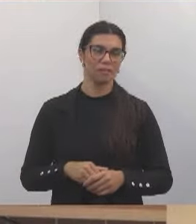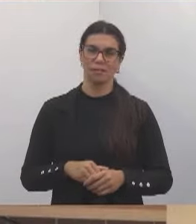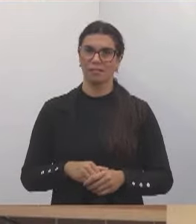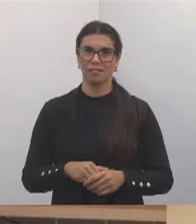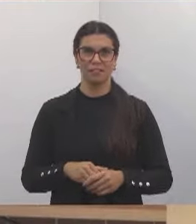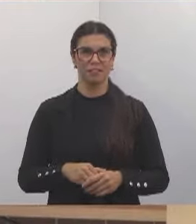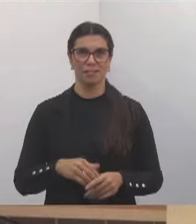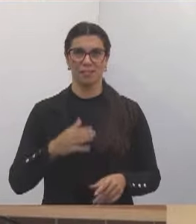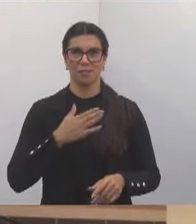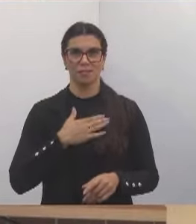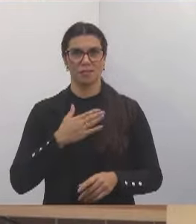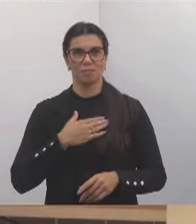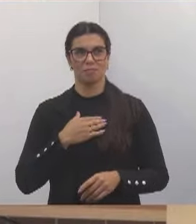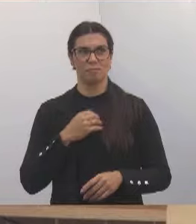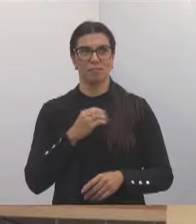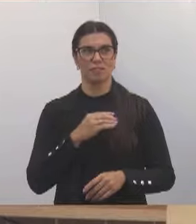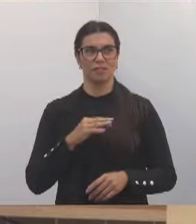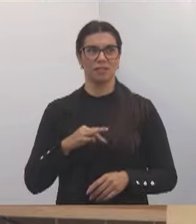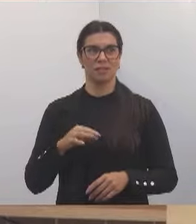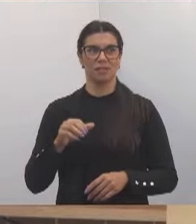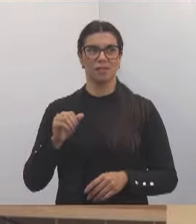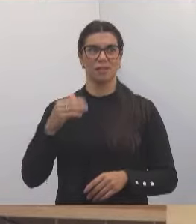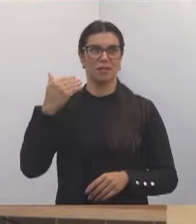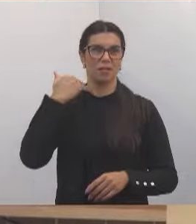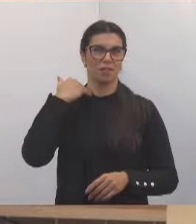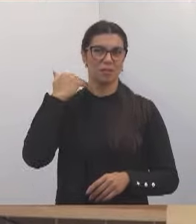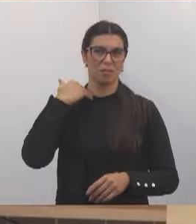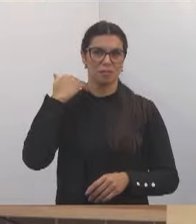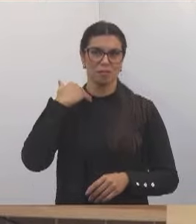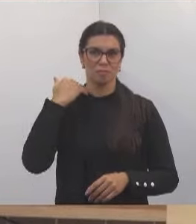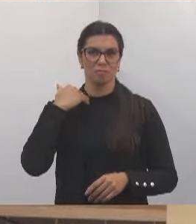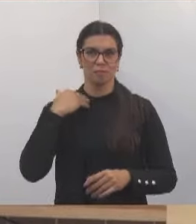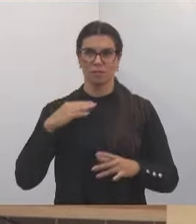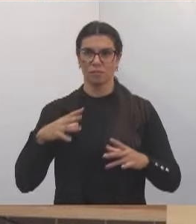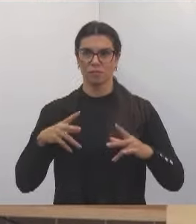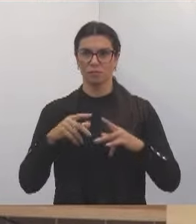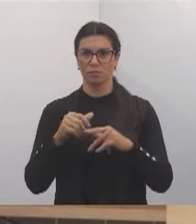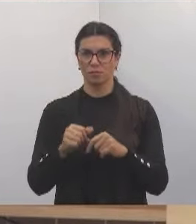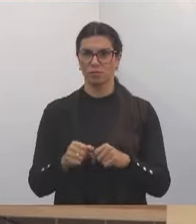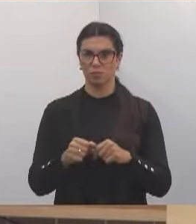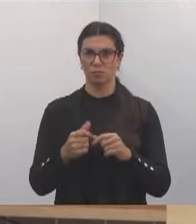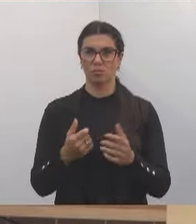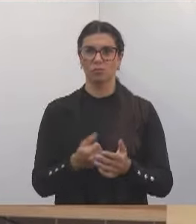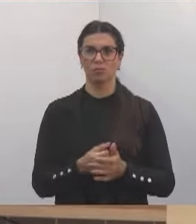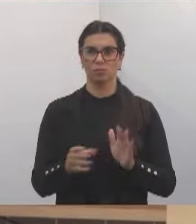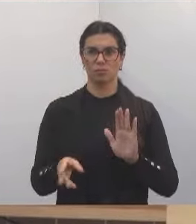quiser saber o que acontece. Tudo que entra e que sai está aqui, ó.